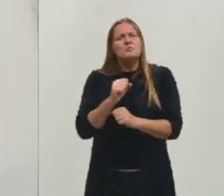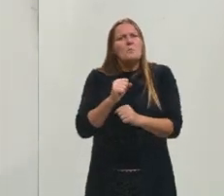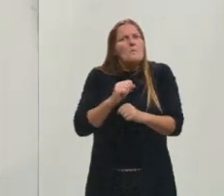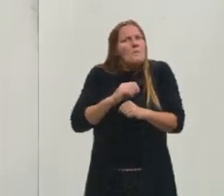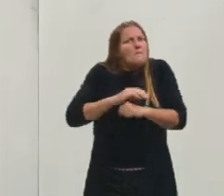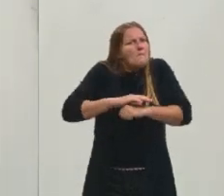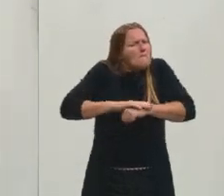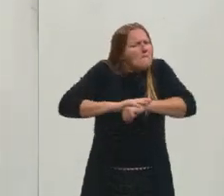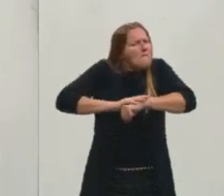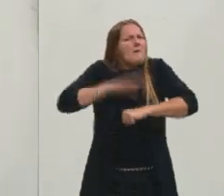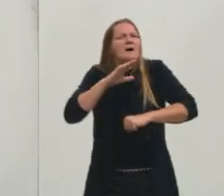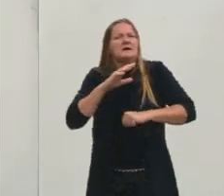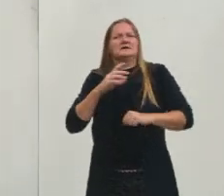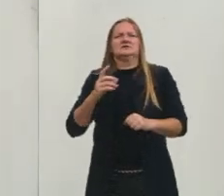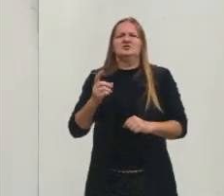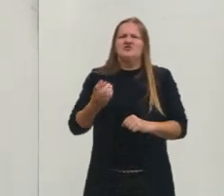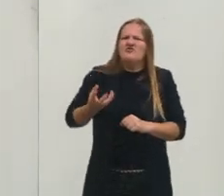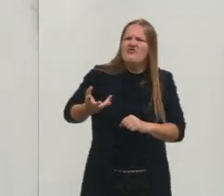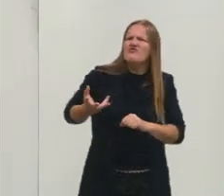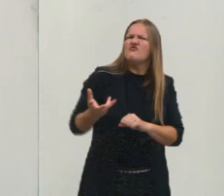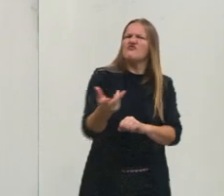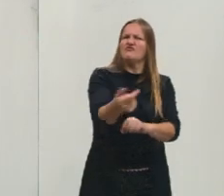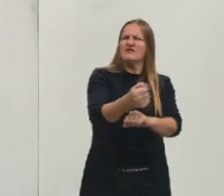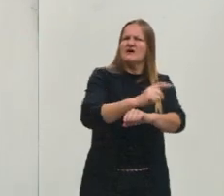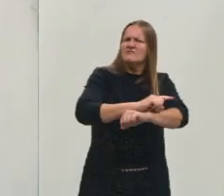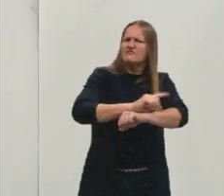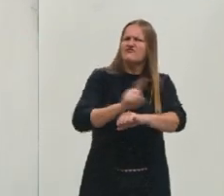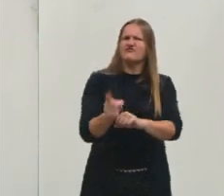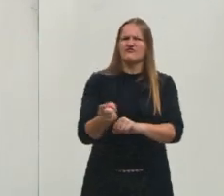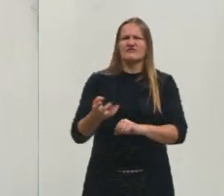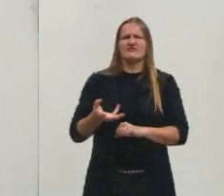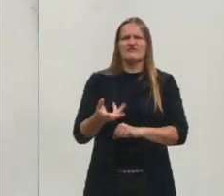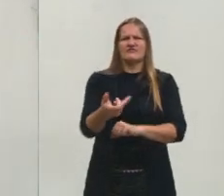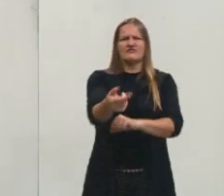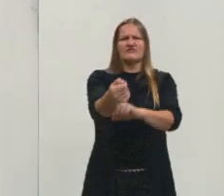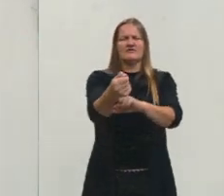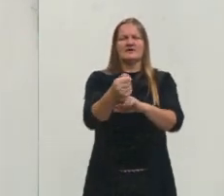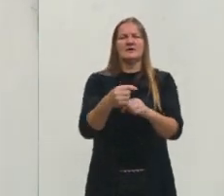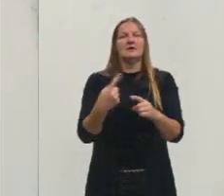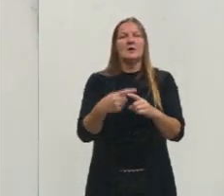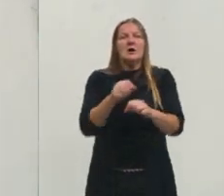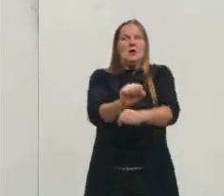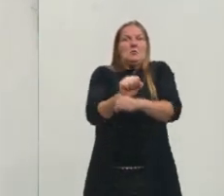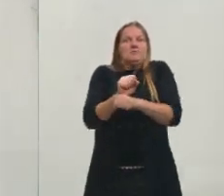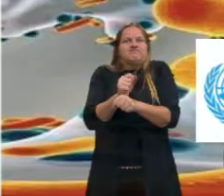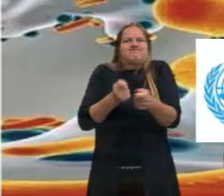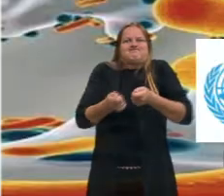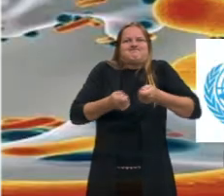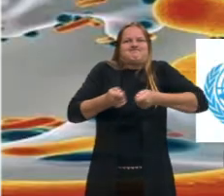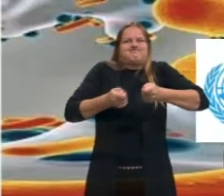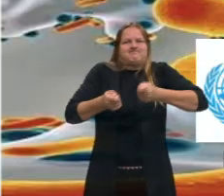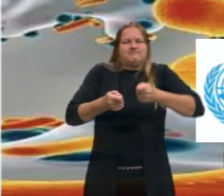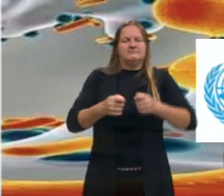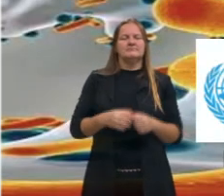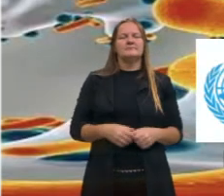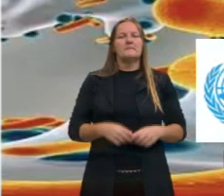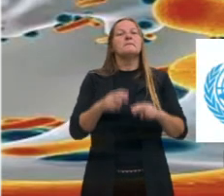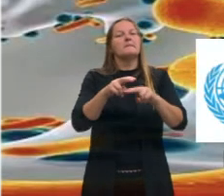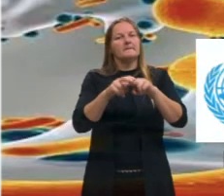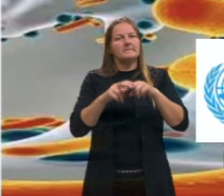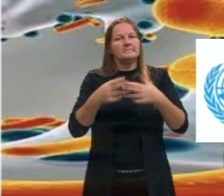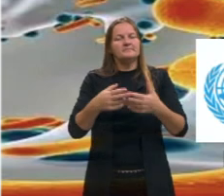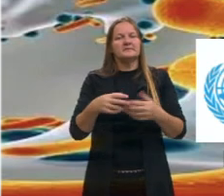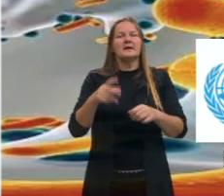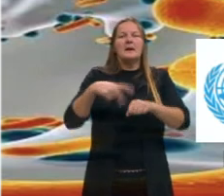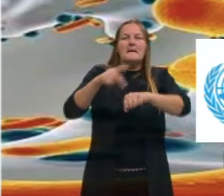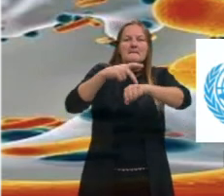bem mais acelerado do que a produção dos antibióticos para contê-las Então isso que quer dizer essa parte o mesmo